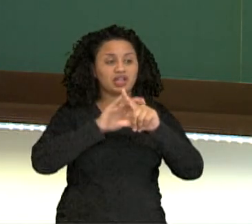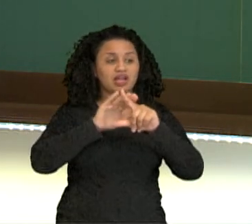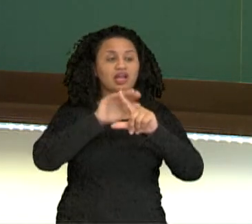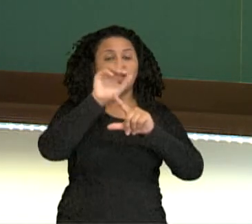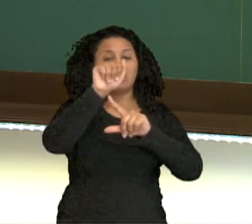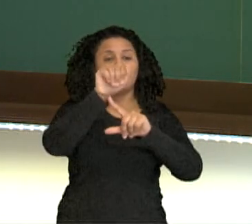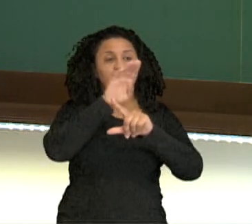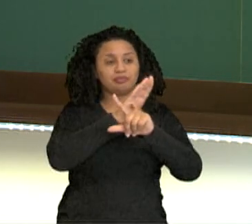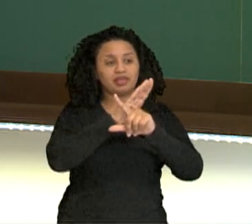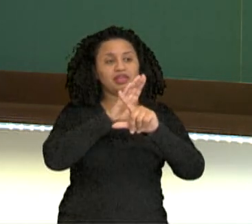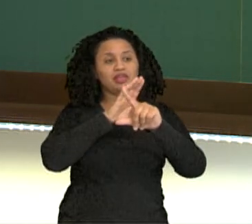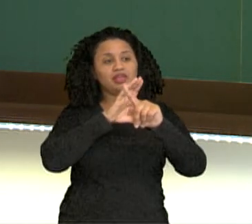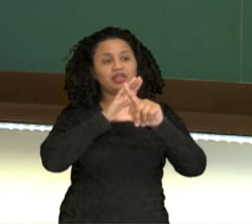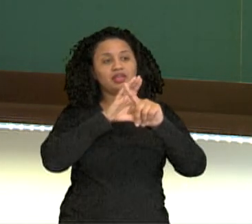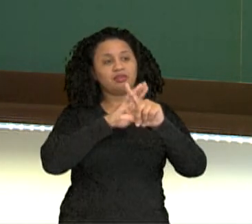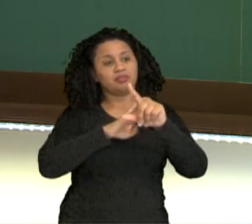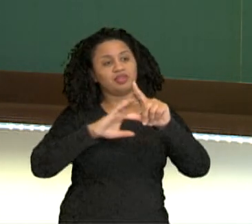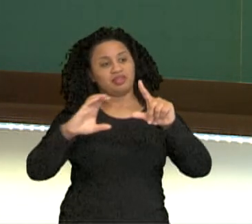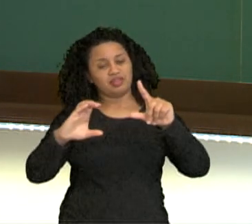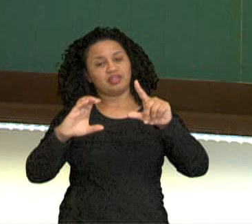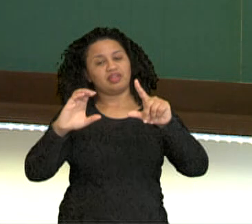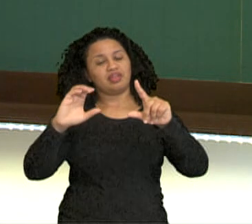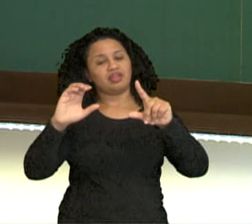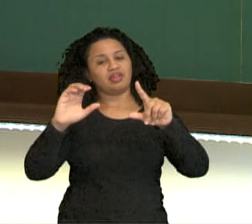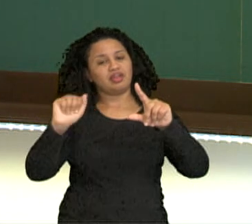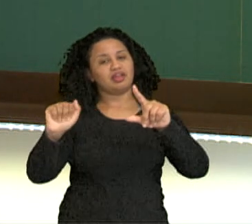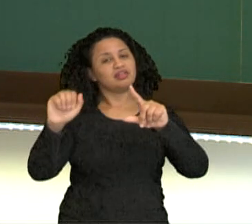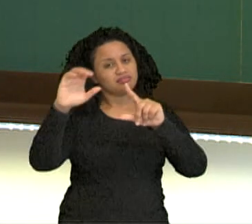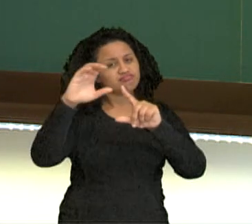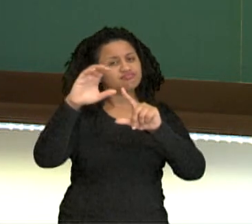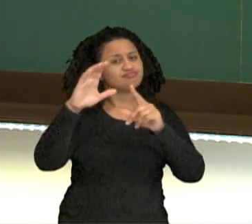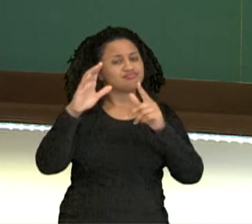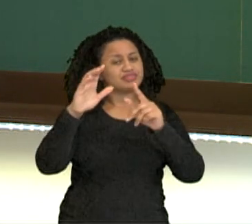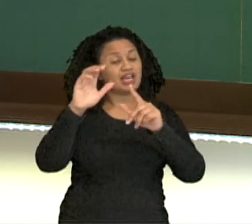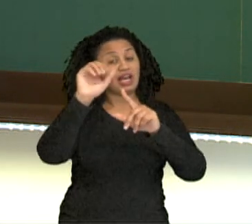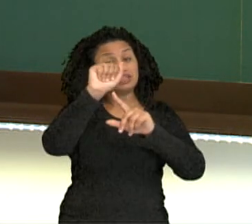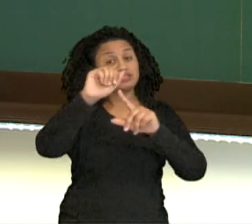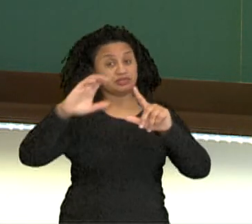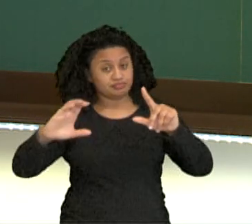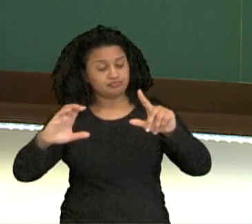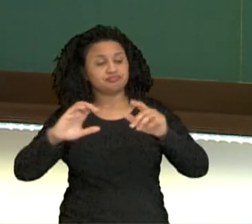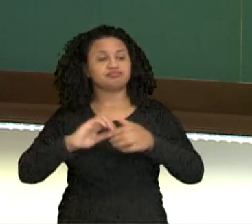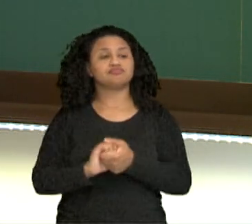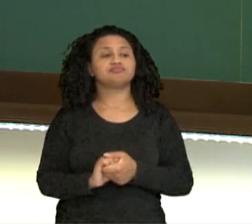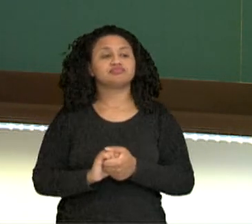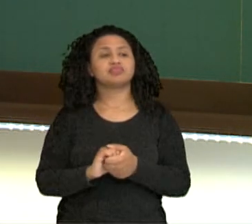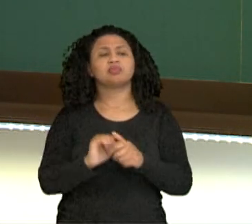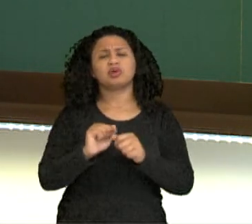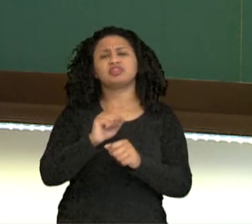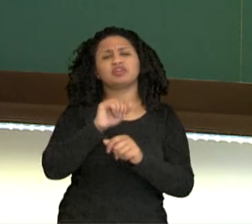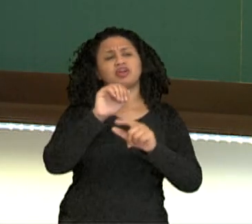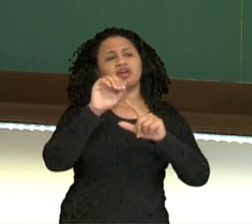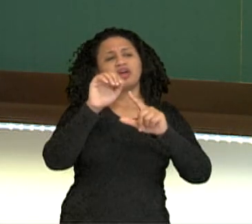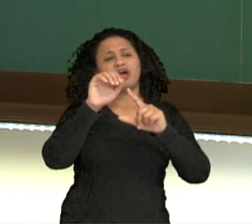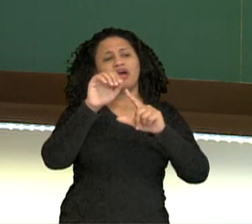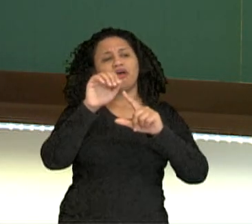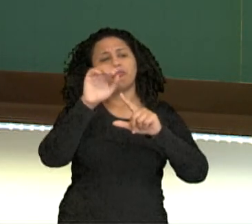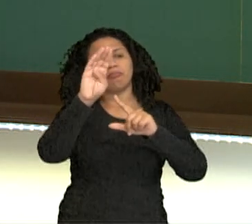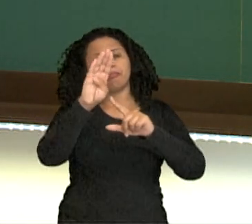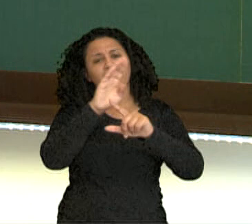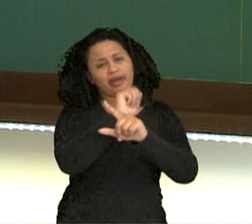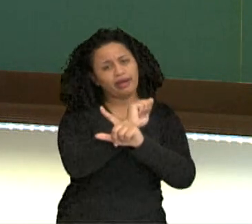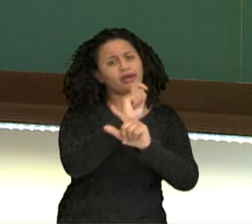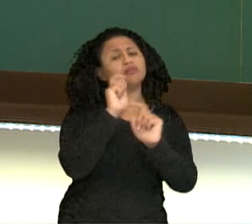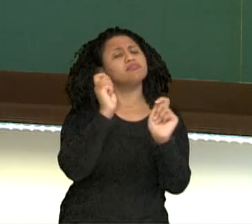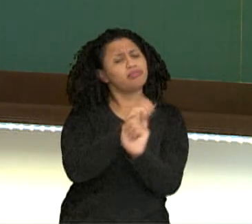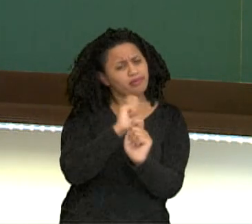AB, BC e AC. Então, onde começa, onde termina. Posso falar BA, professora? Pode,